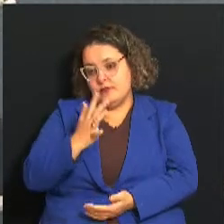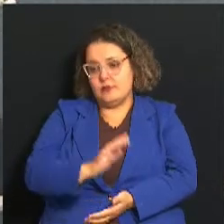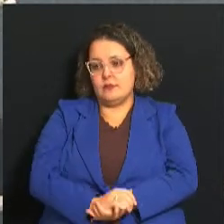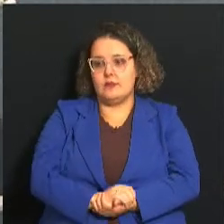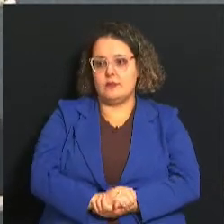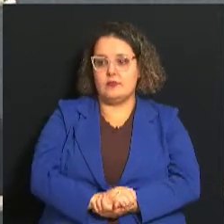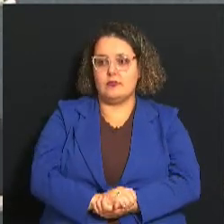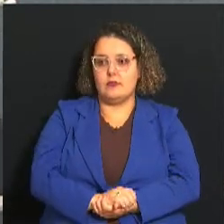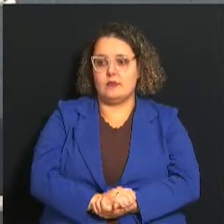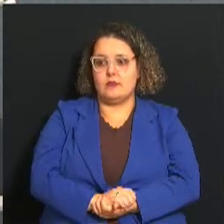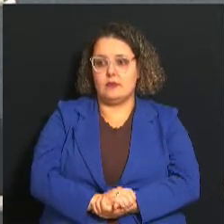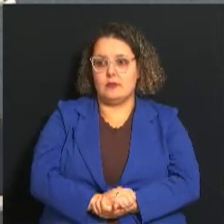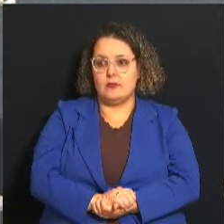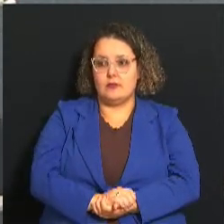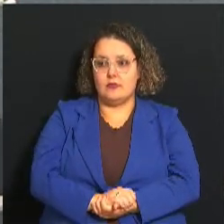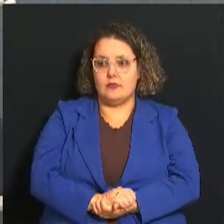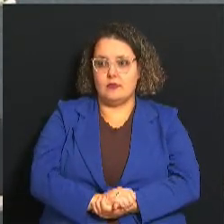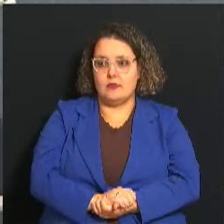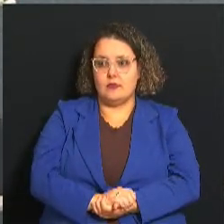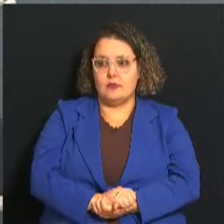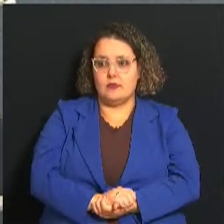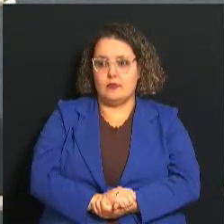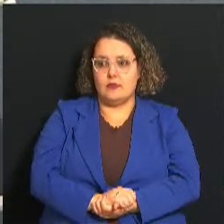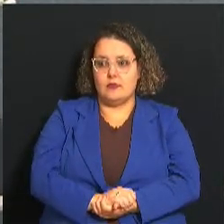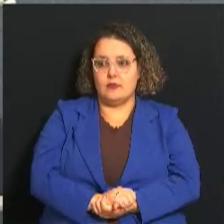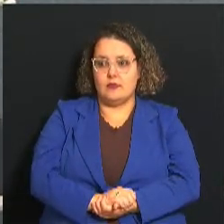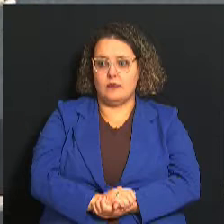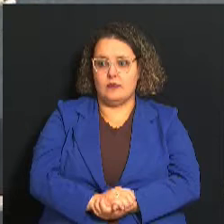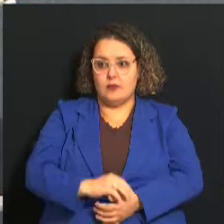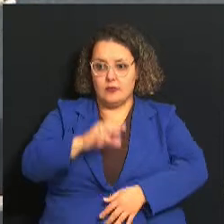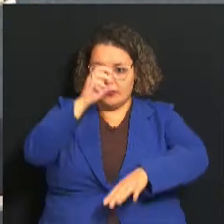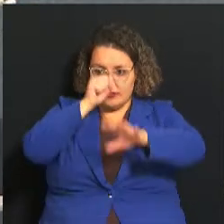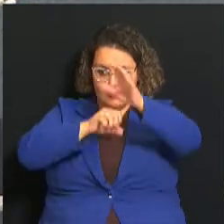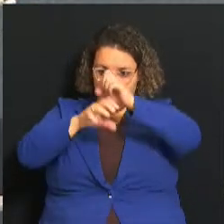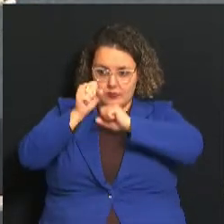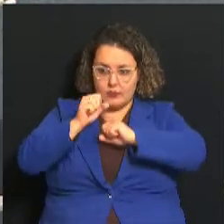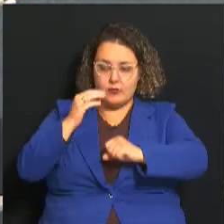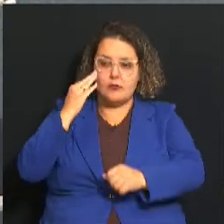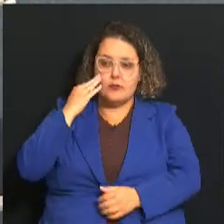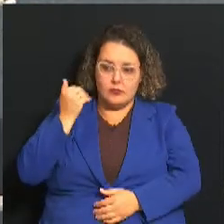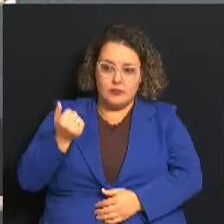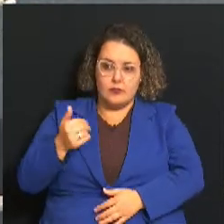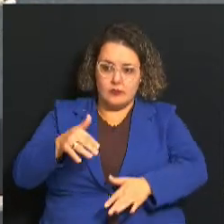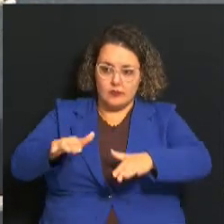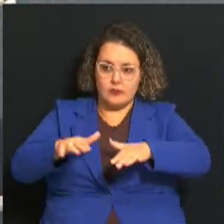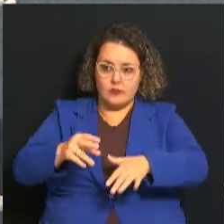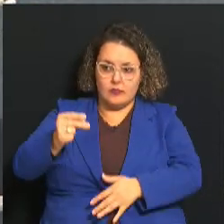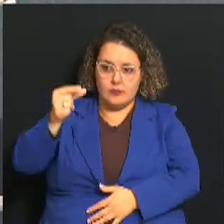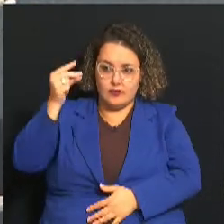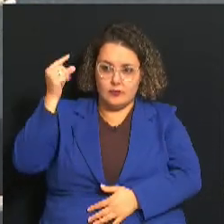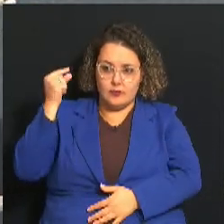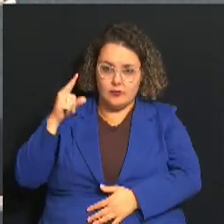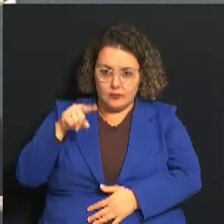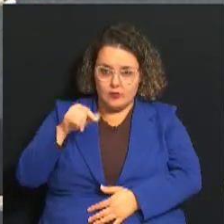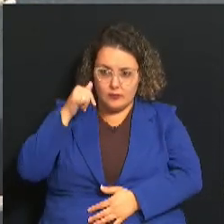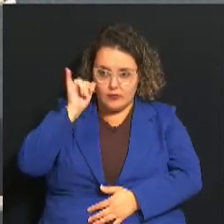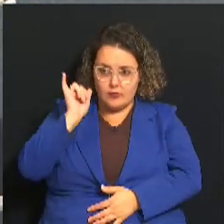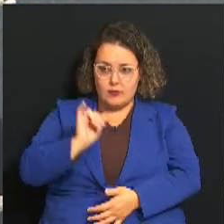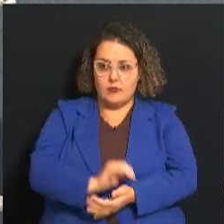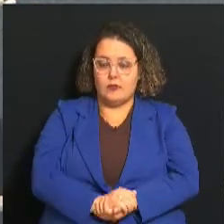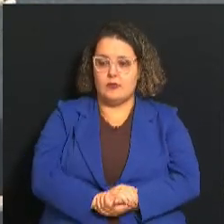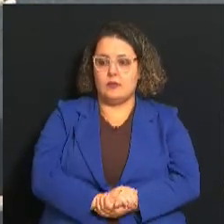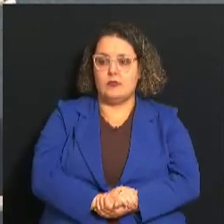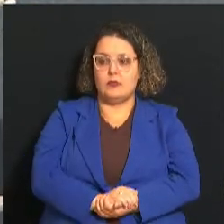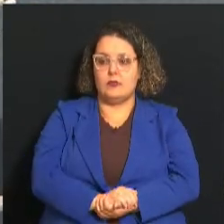Com relação a questões de aprendizagem, que vocês sabem que eu tenho envolvimento há tanto tempo, né, Paulo? A